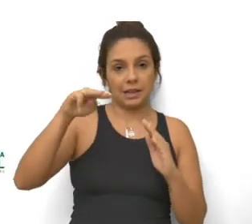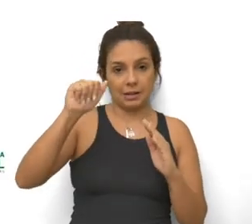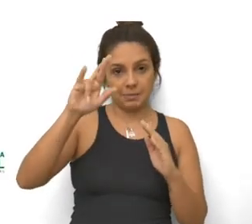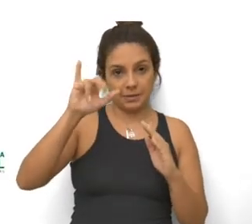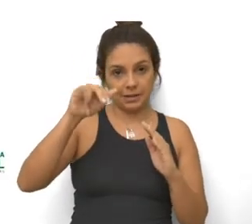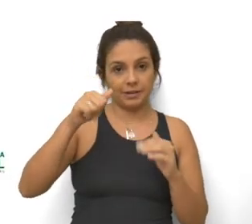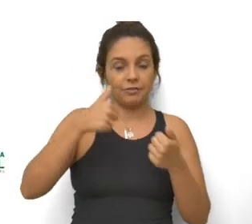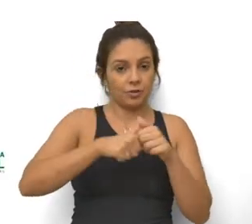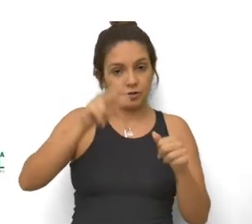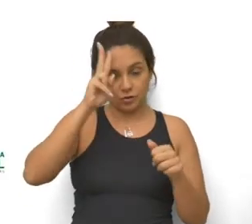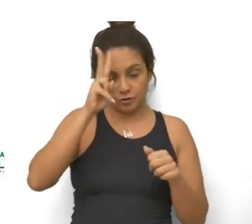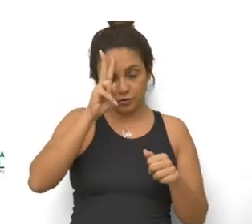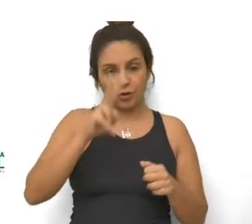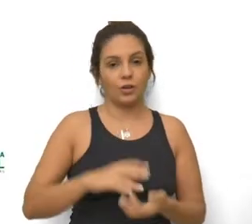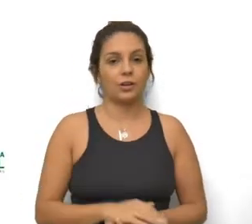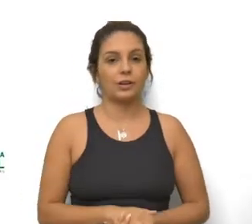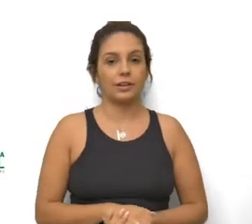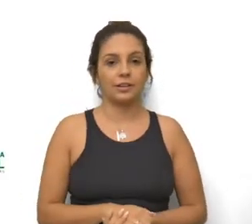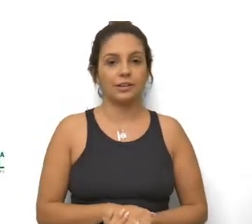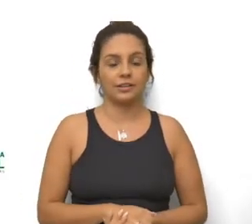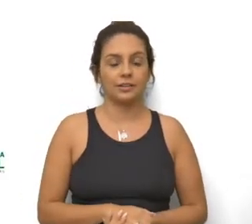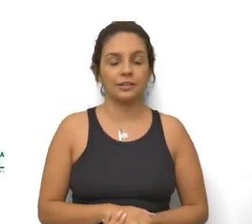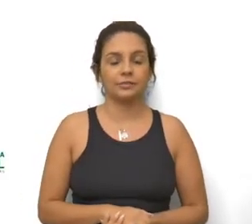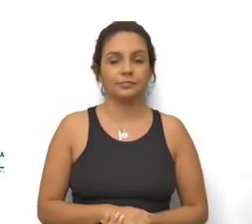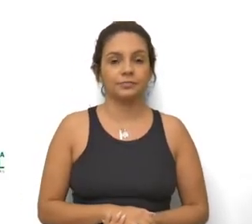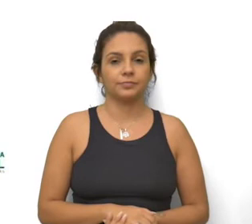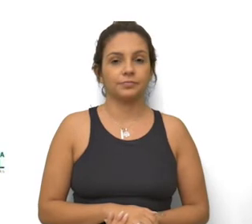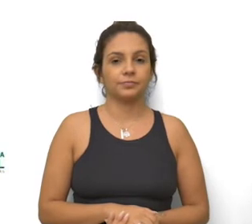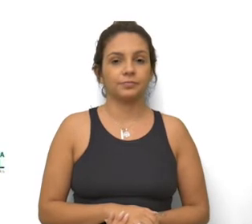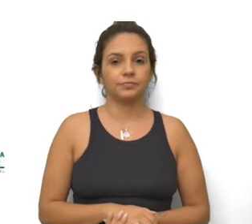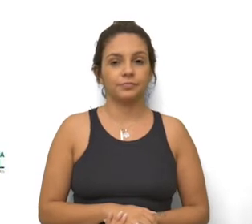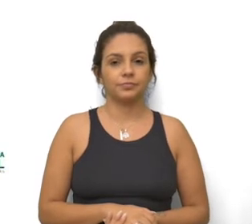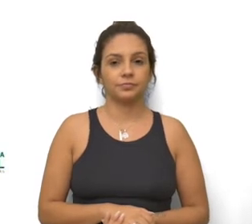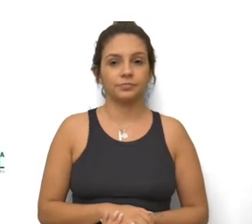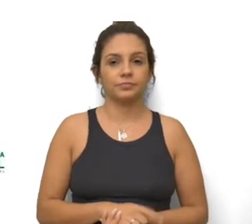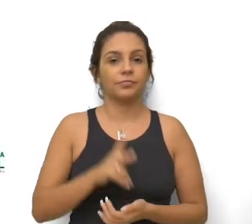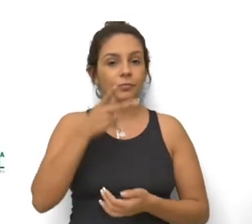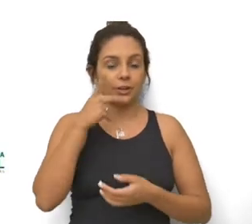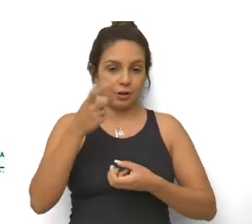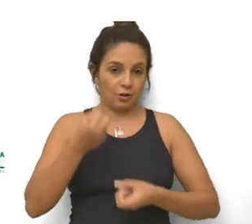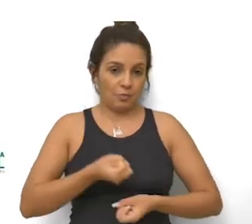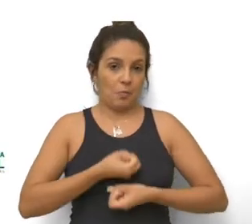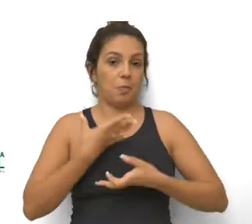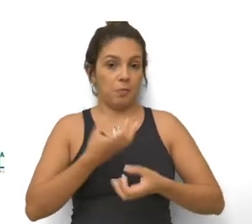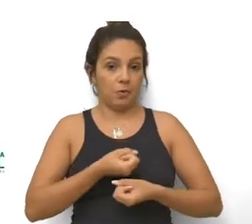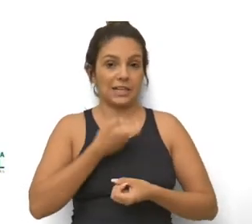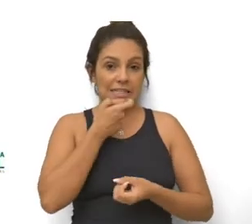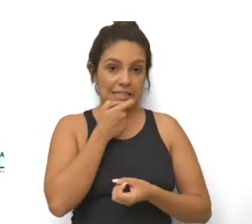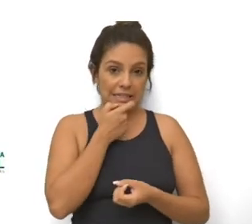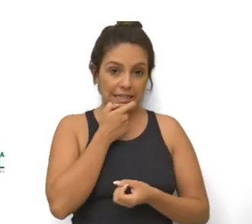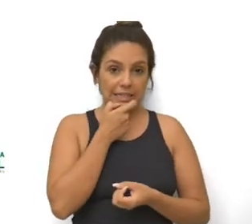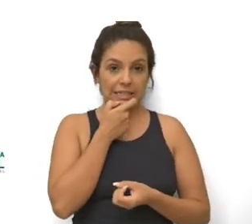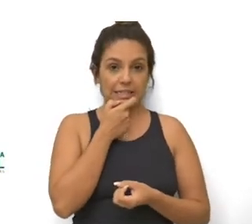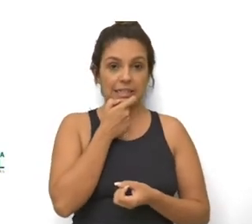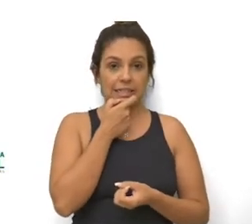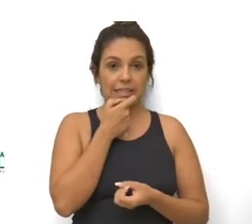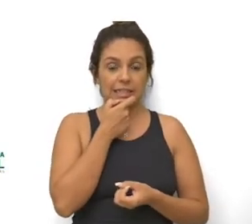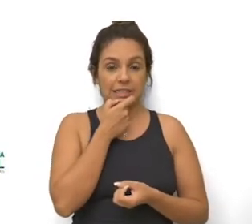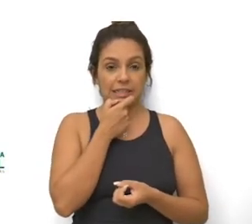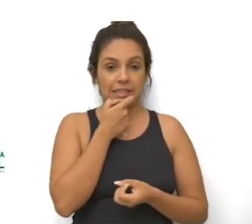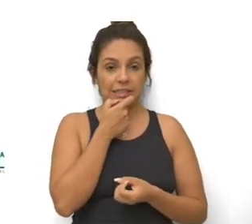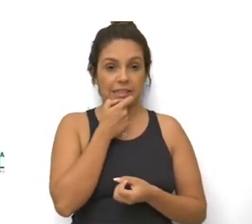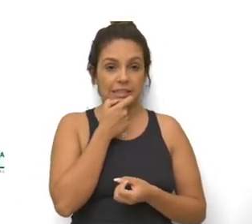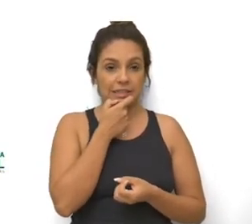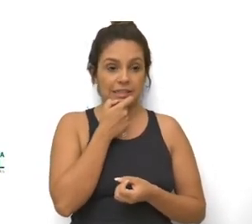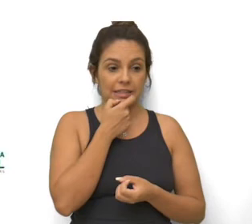que ficou histórica, não só pelo fato do Lloyd falar os poemas em inglês e o Afonso Romano de Santana